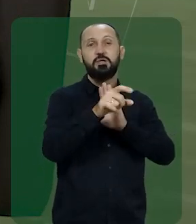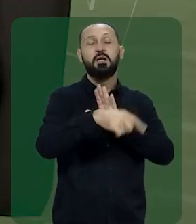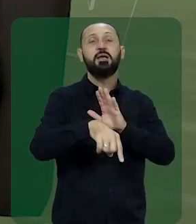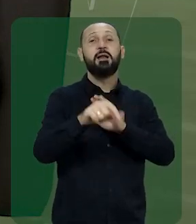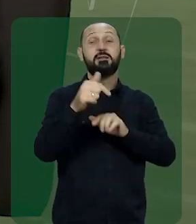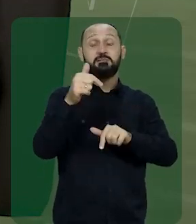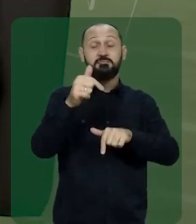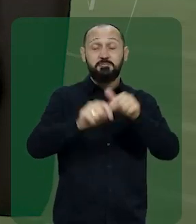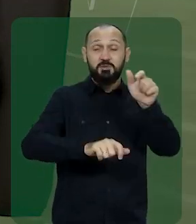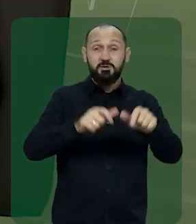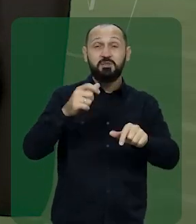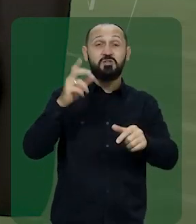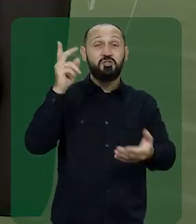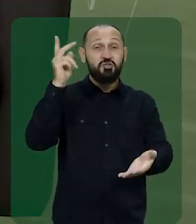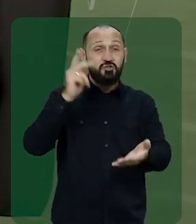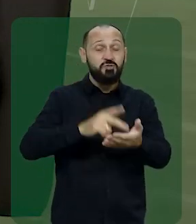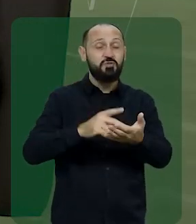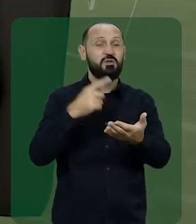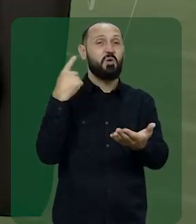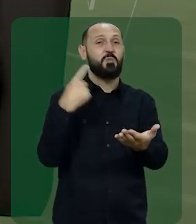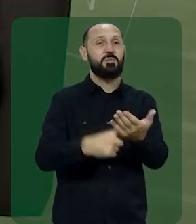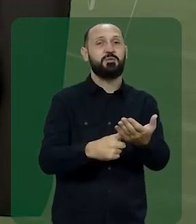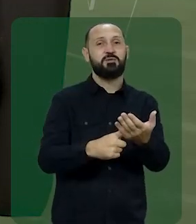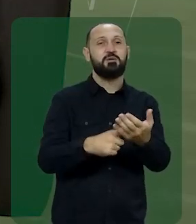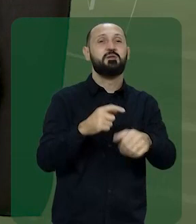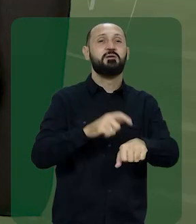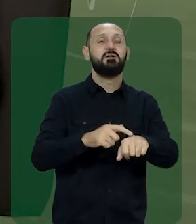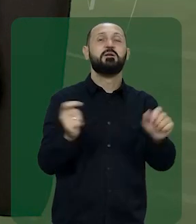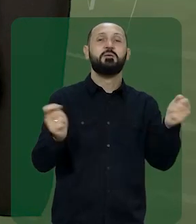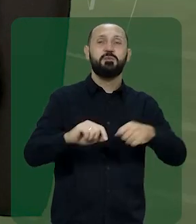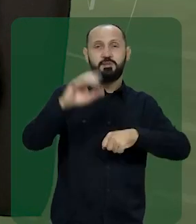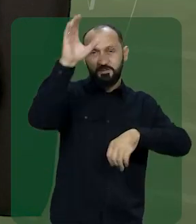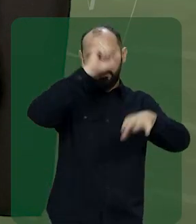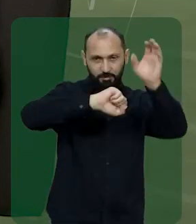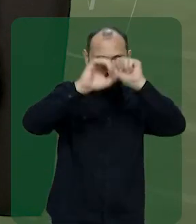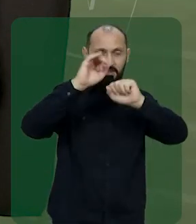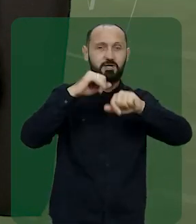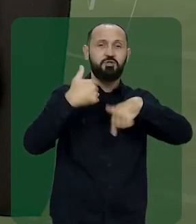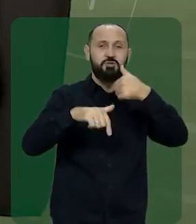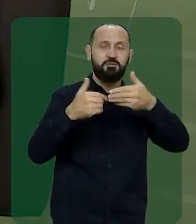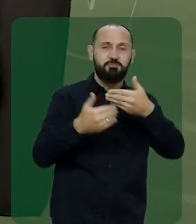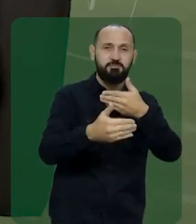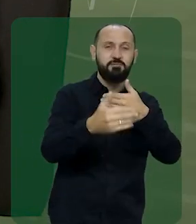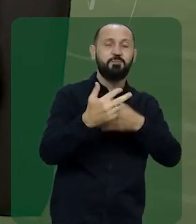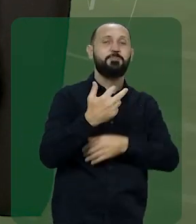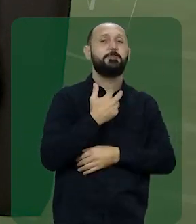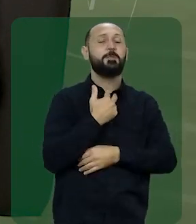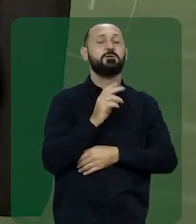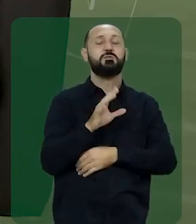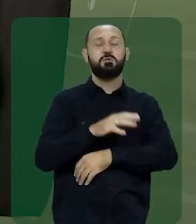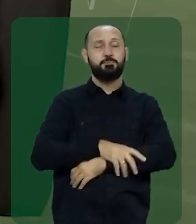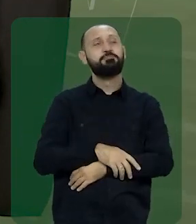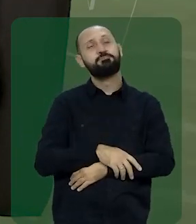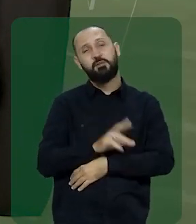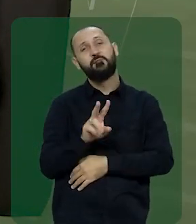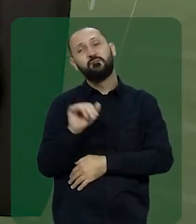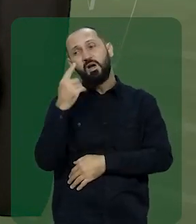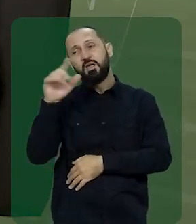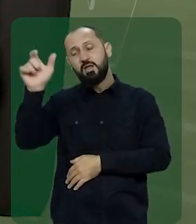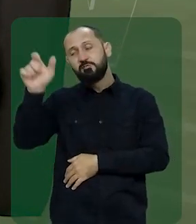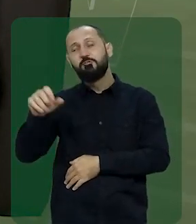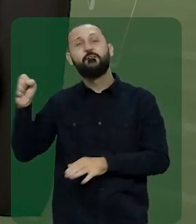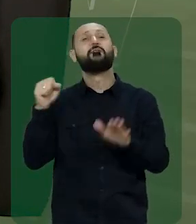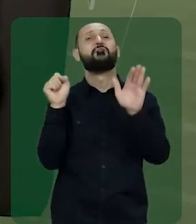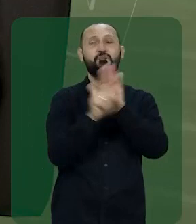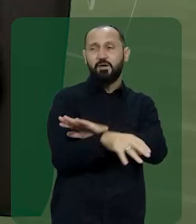as pessoas que estão, as lideranças políticas dos municípios, que tem que ser escolhido, tem que ser indicado aquelas pessoas que realmente